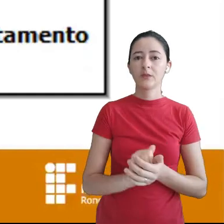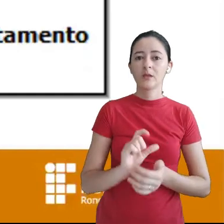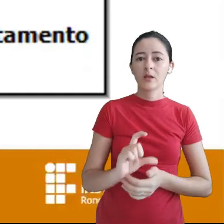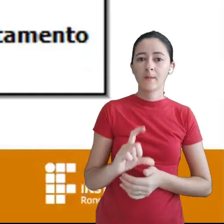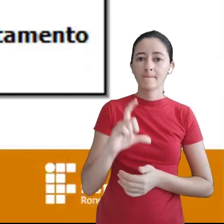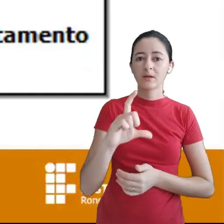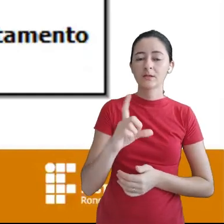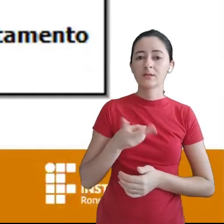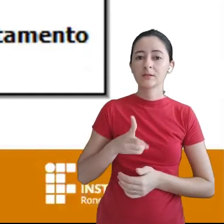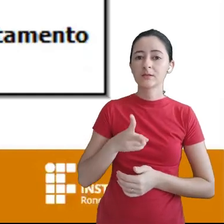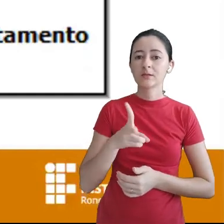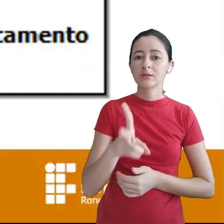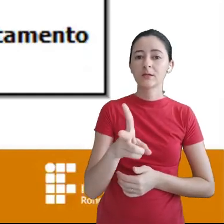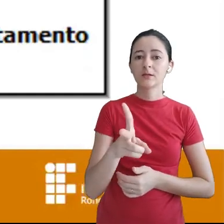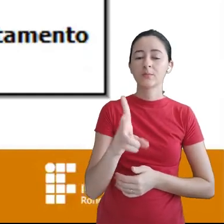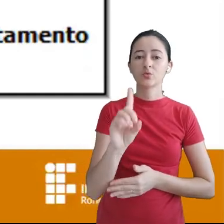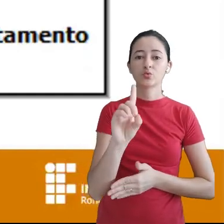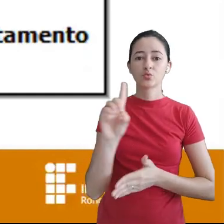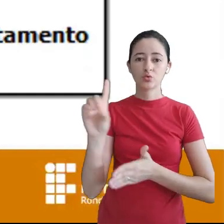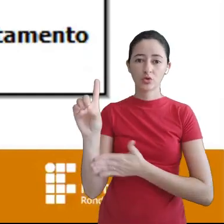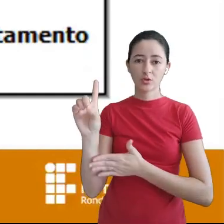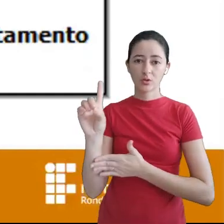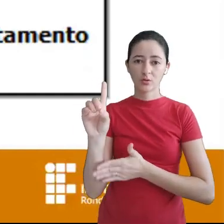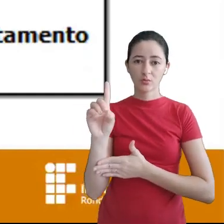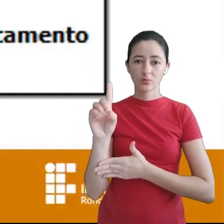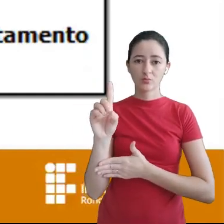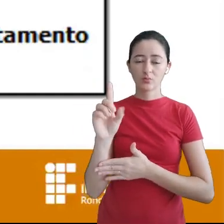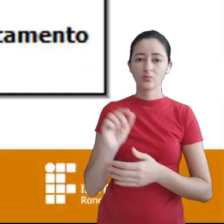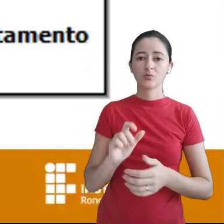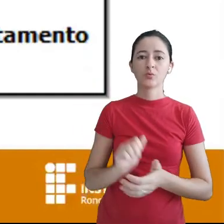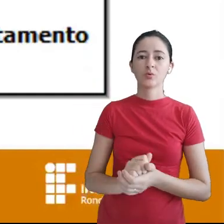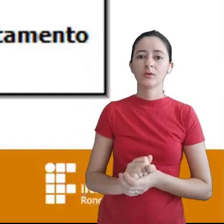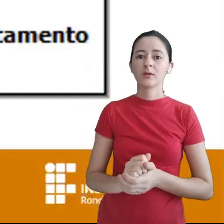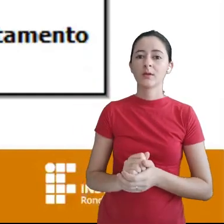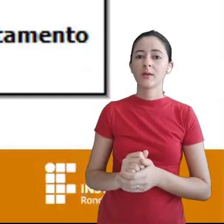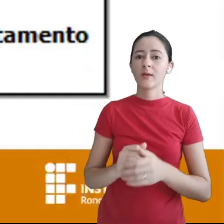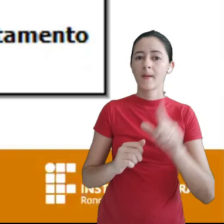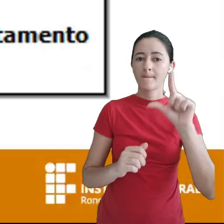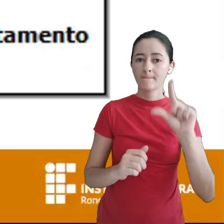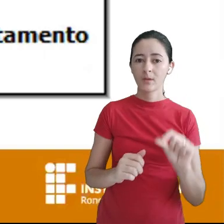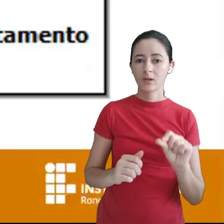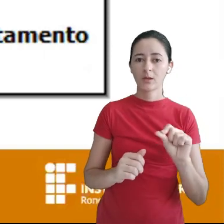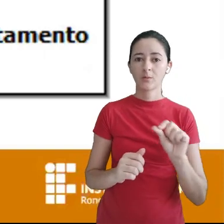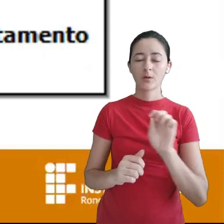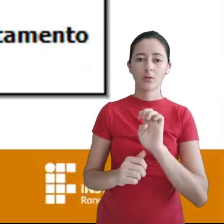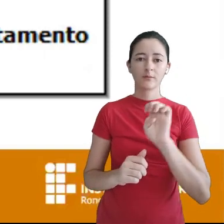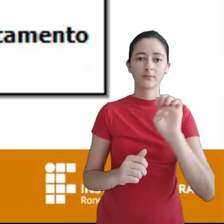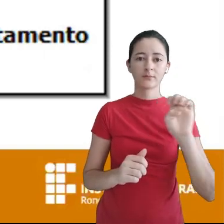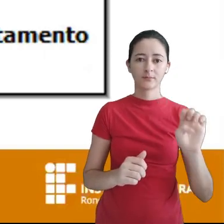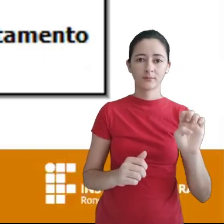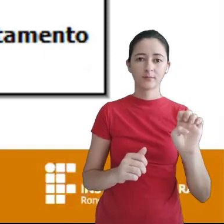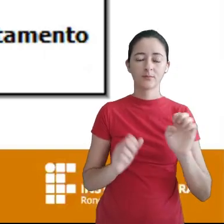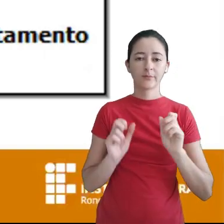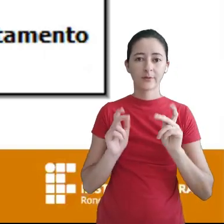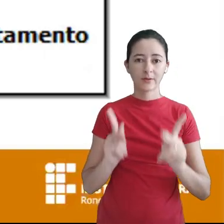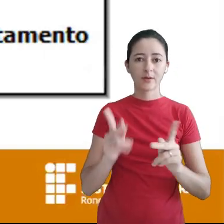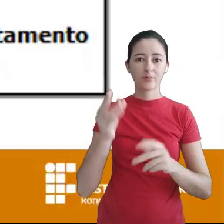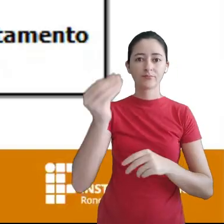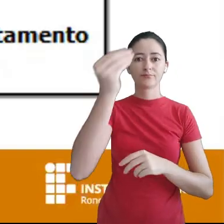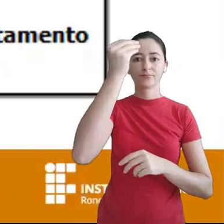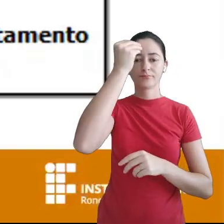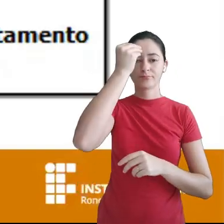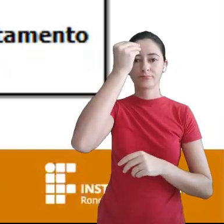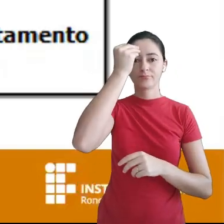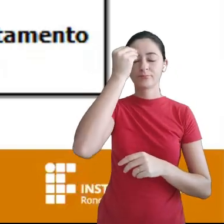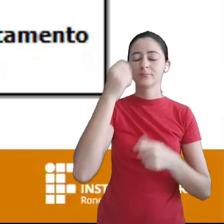vírgulazinha. E a máxima sempre fica do lado direito. E a mínima sempre do lado esquerdo.